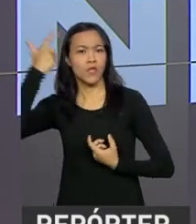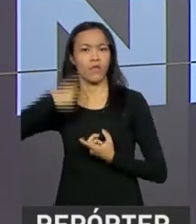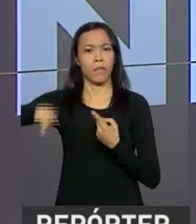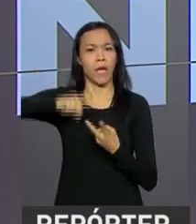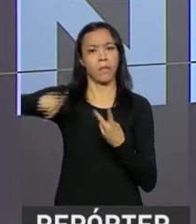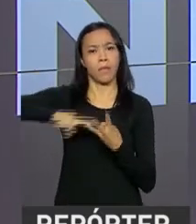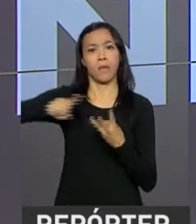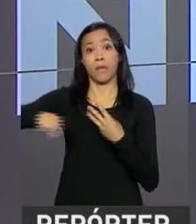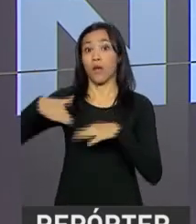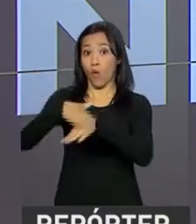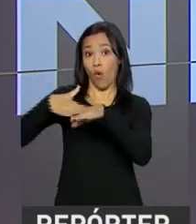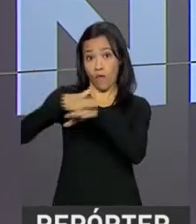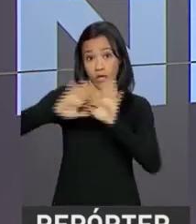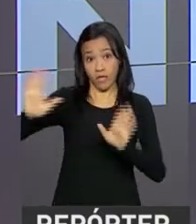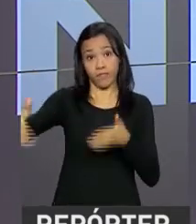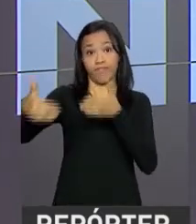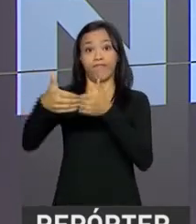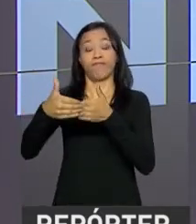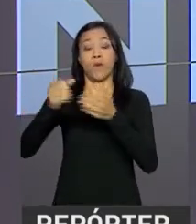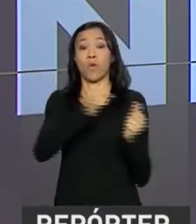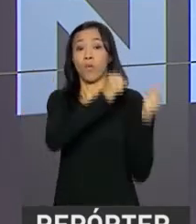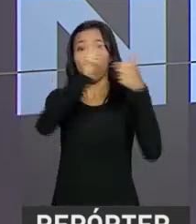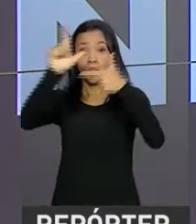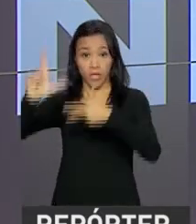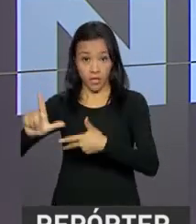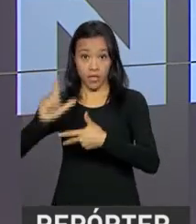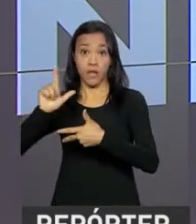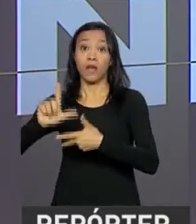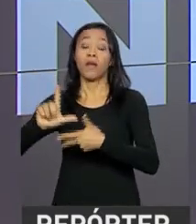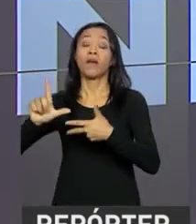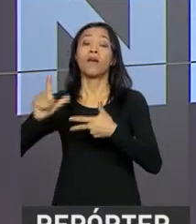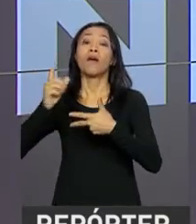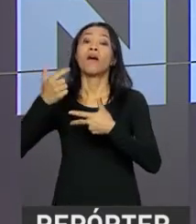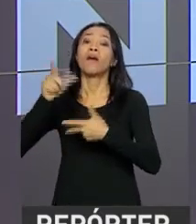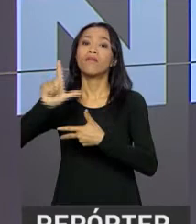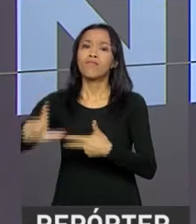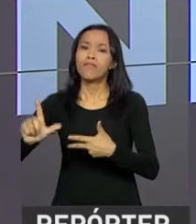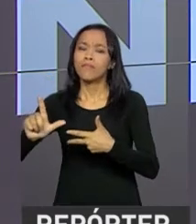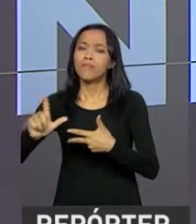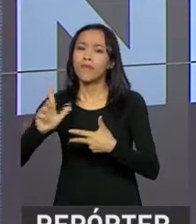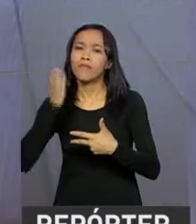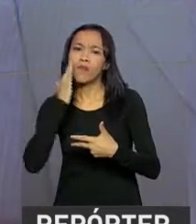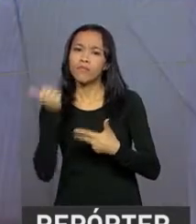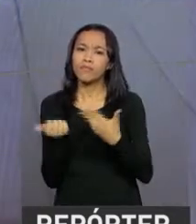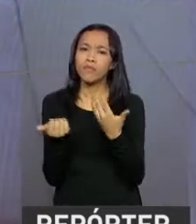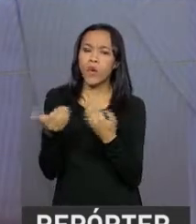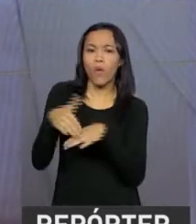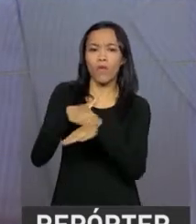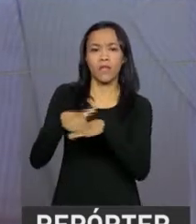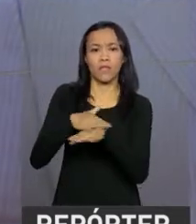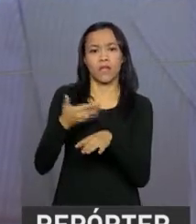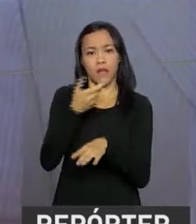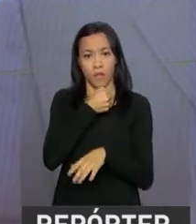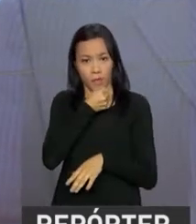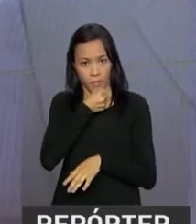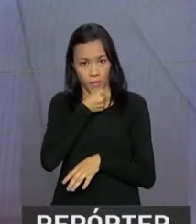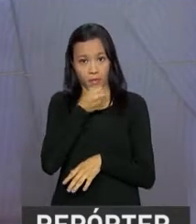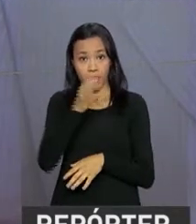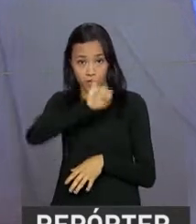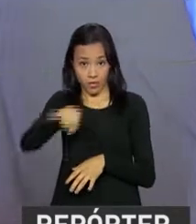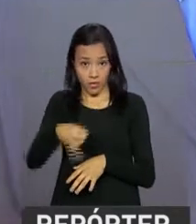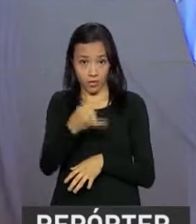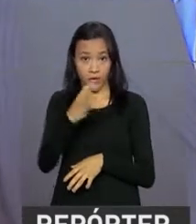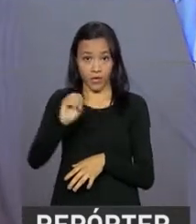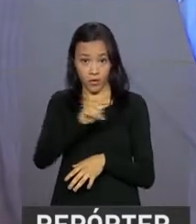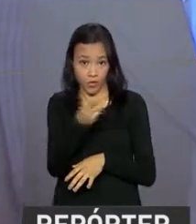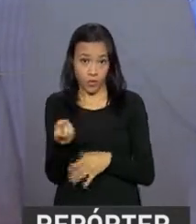o Legislativo para a aprovação de projetos considerados prioritários. Vamos falar com João Pedro Neto, que está no Palácio do Planalto. Bom dia, João